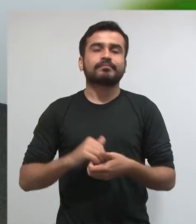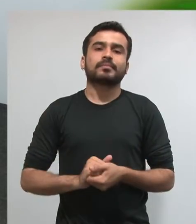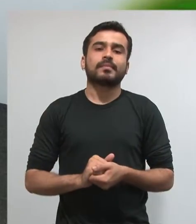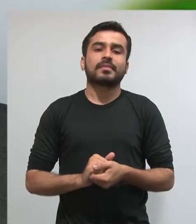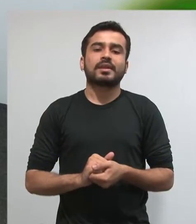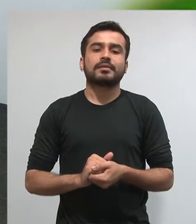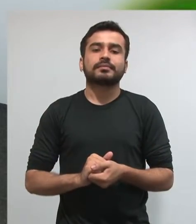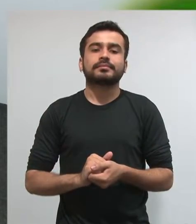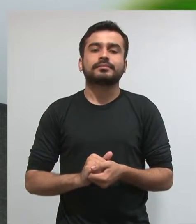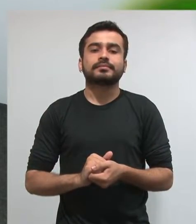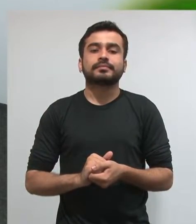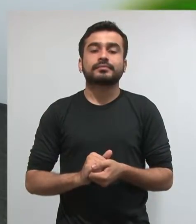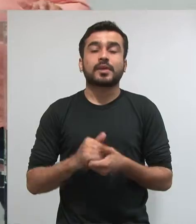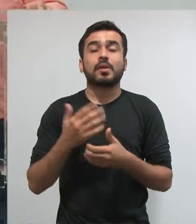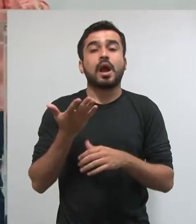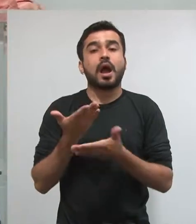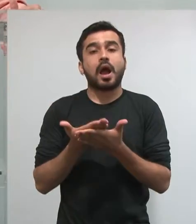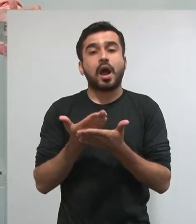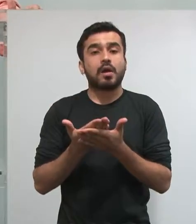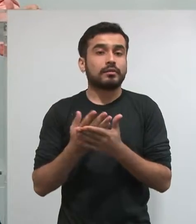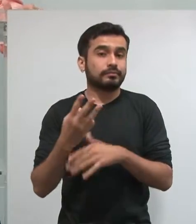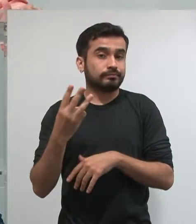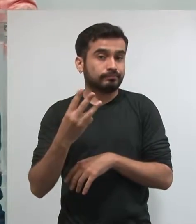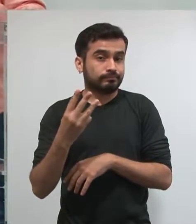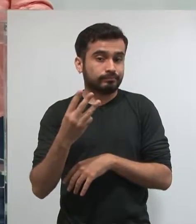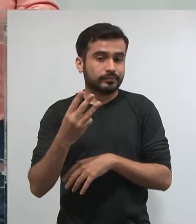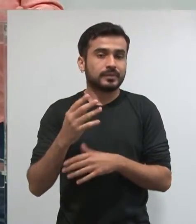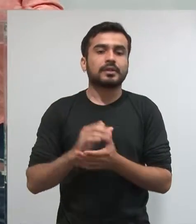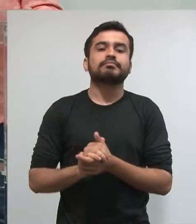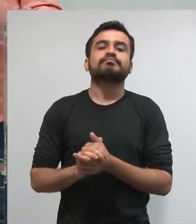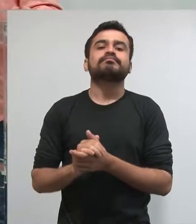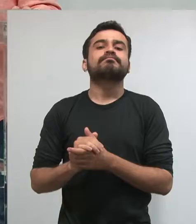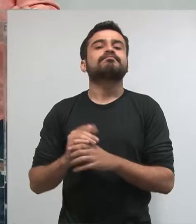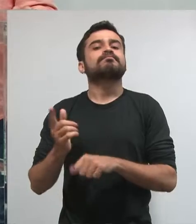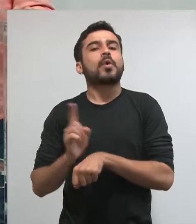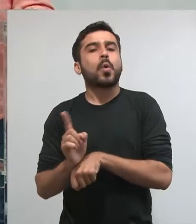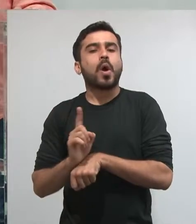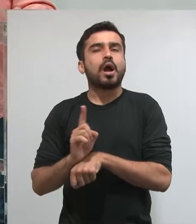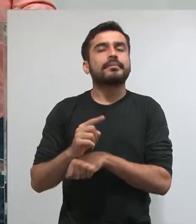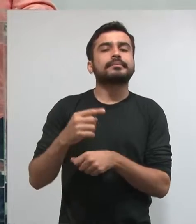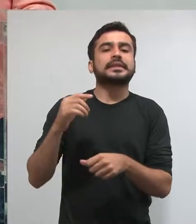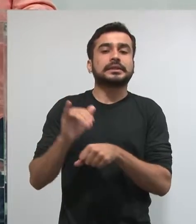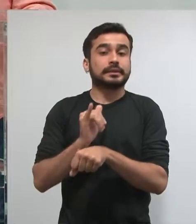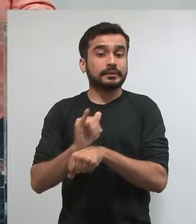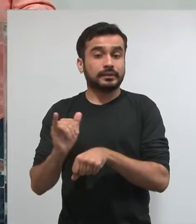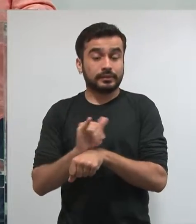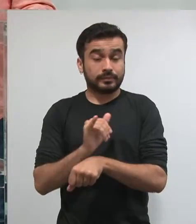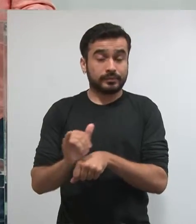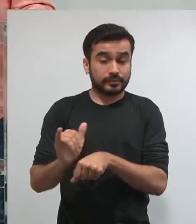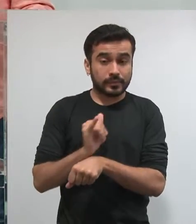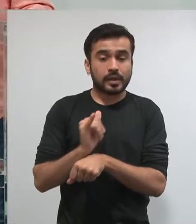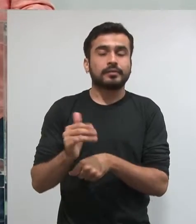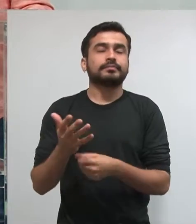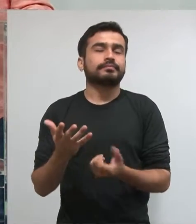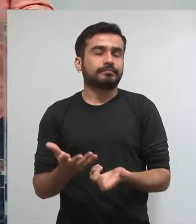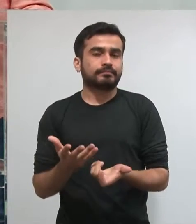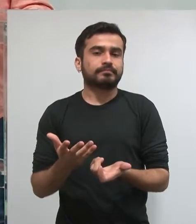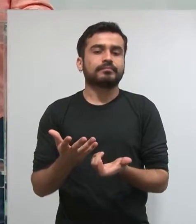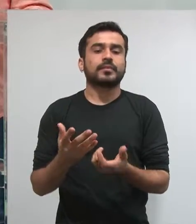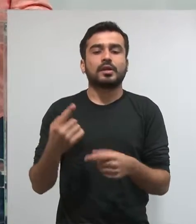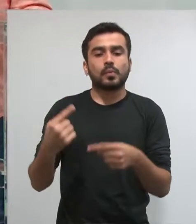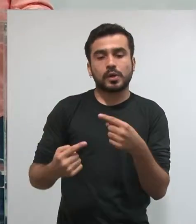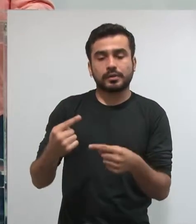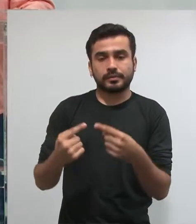aula 3, monitoramento estratégico de políticas públicas, dentro do conteúdo de monitoramento e avaliação de